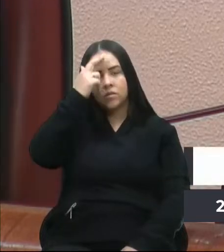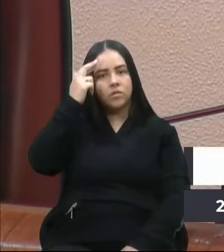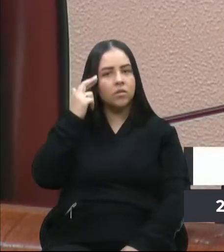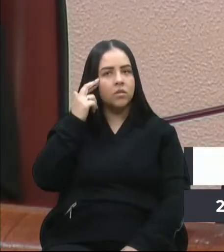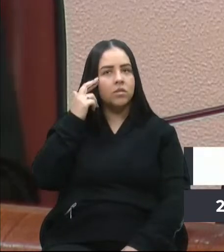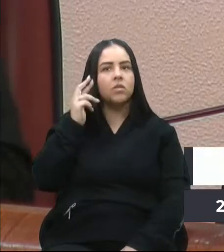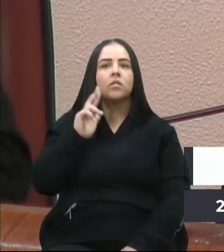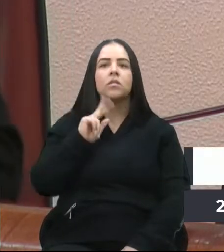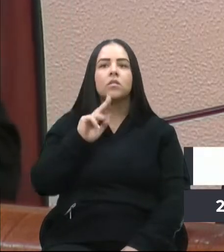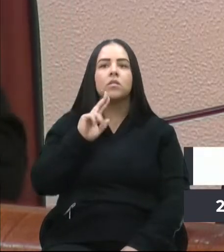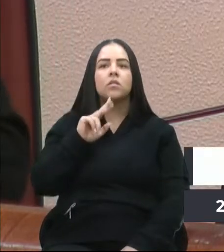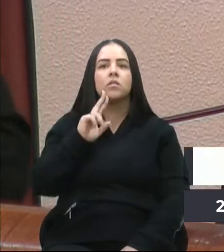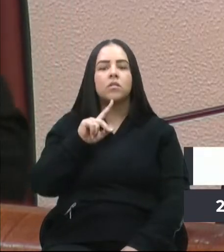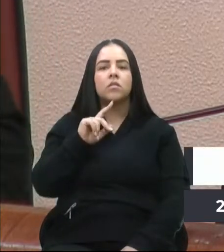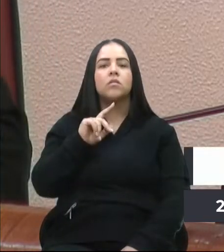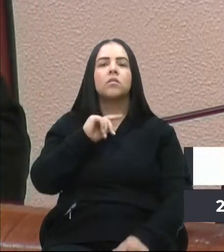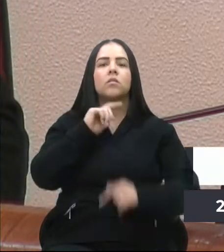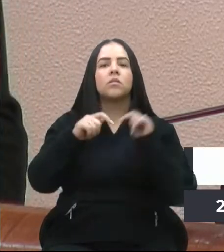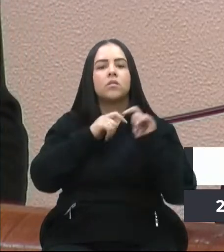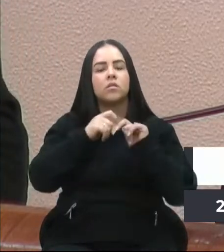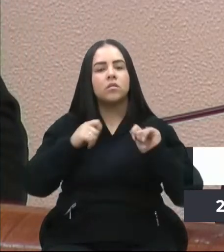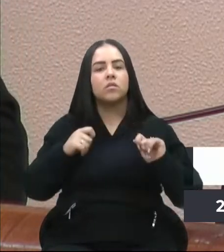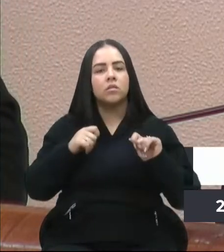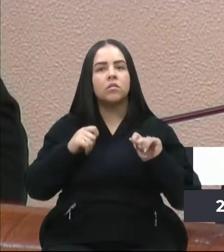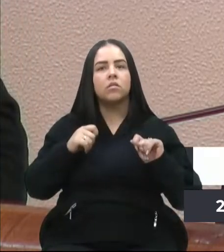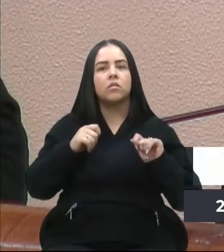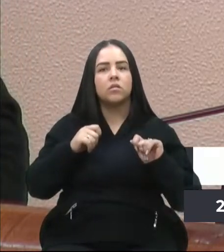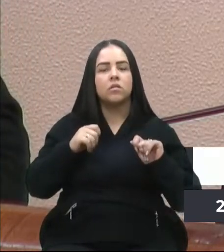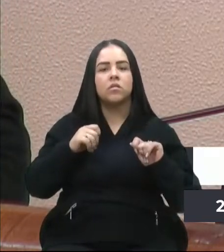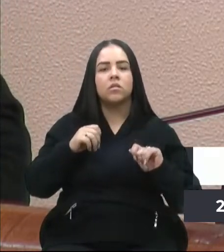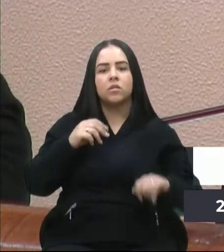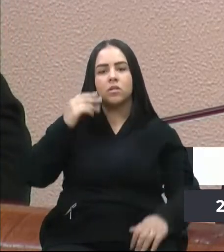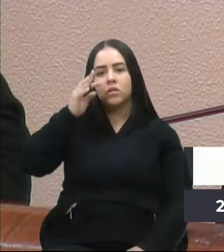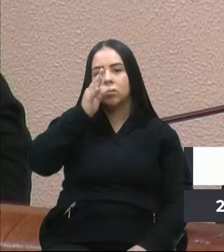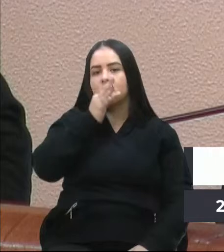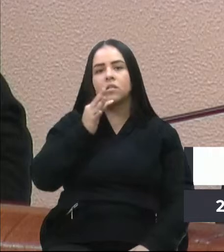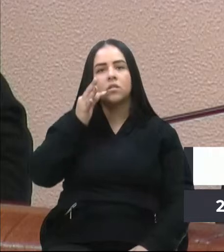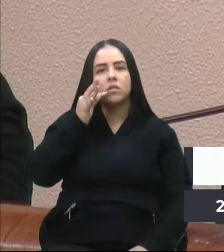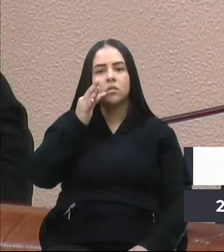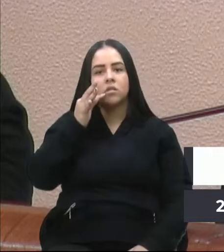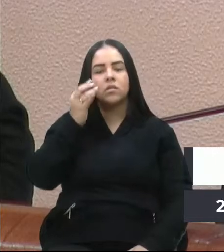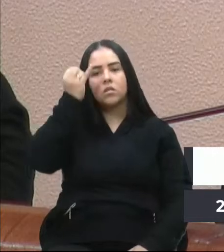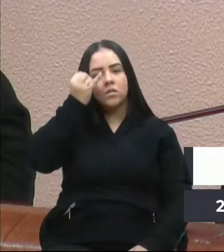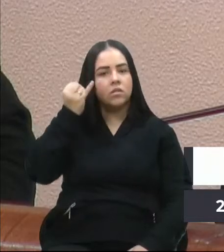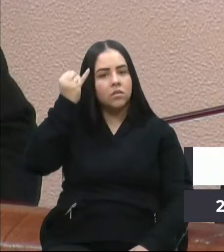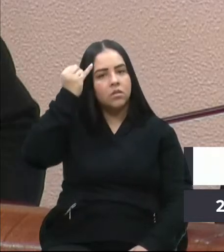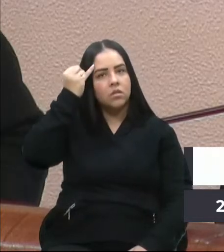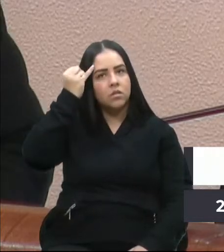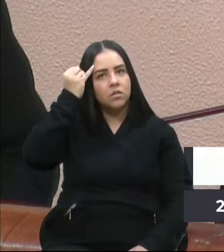vereador Renato Oliveira, vereador Daniel Luz, vereadora Tatiane Frisso, vereador Zé D'Ambrós,